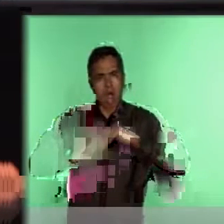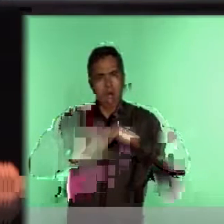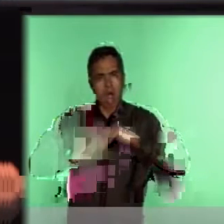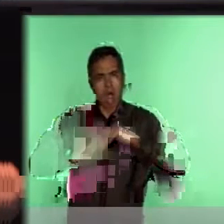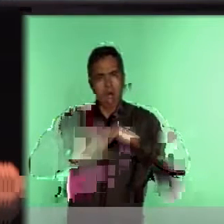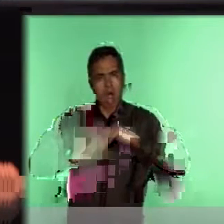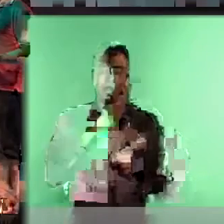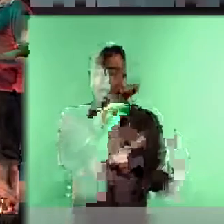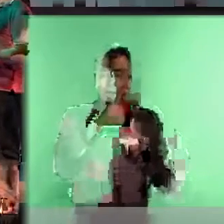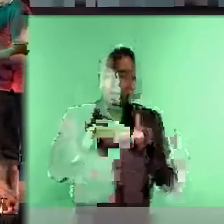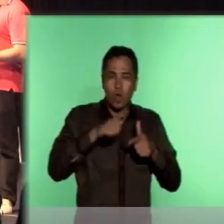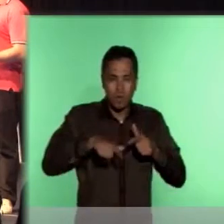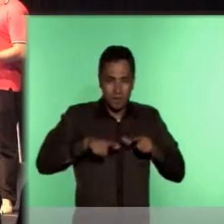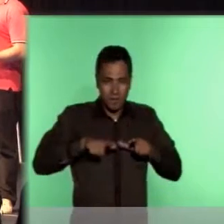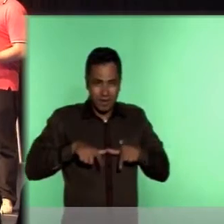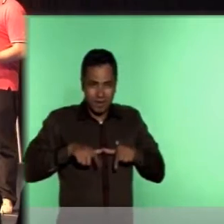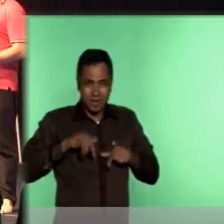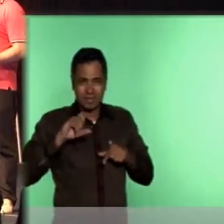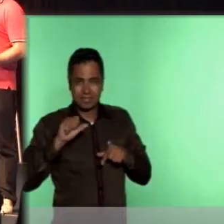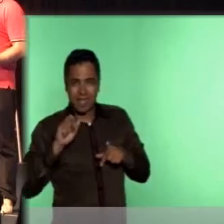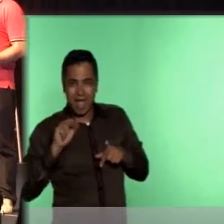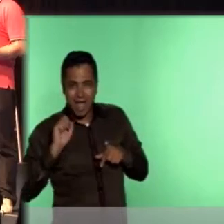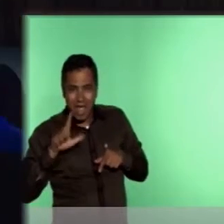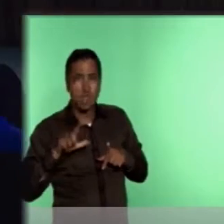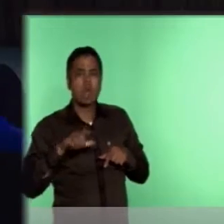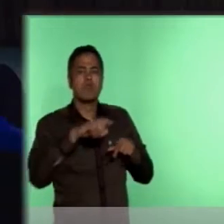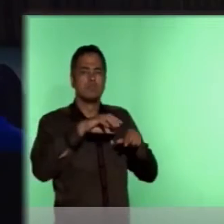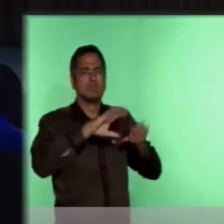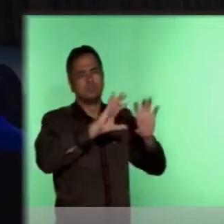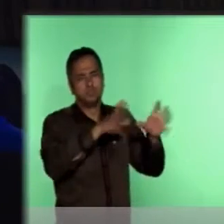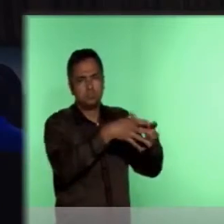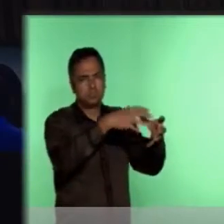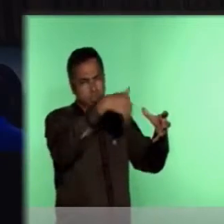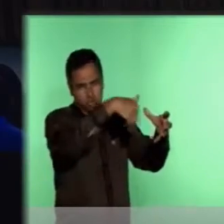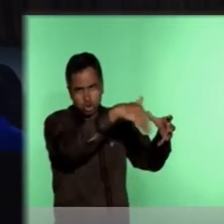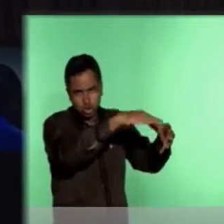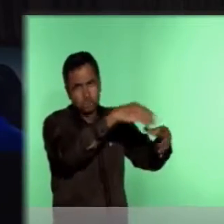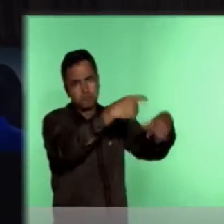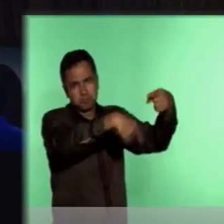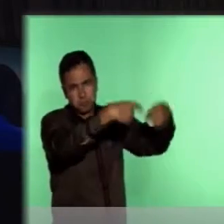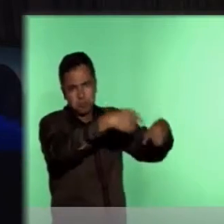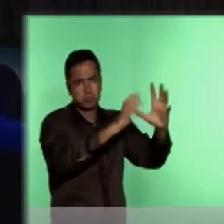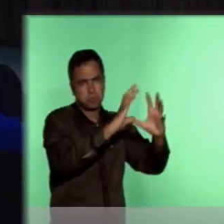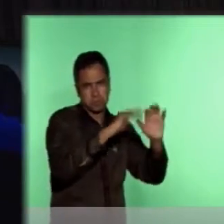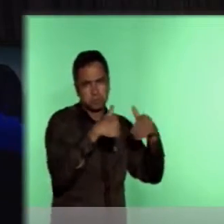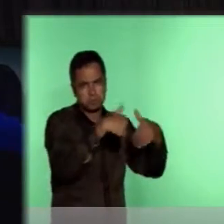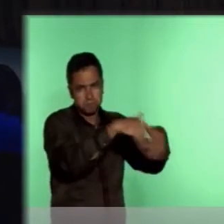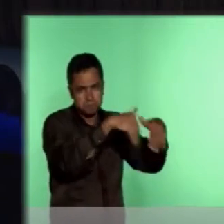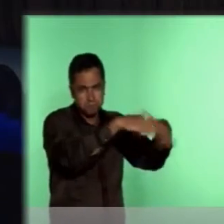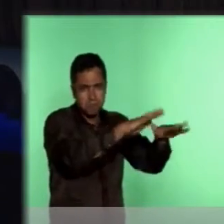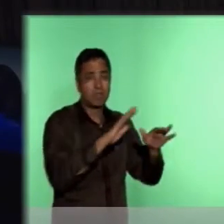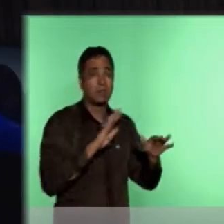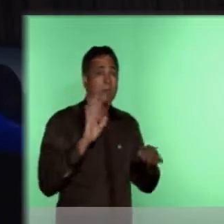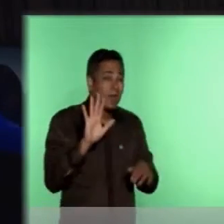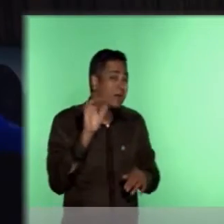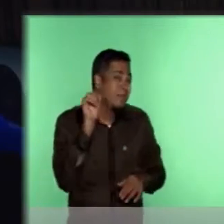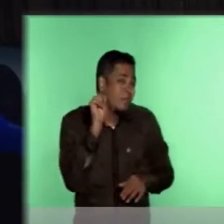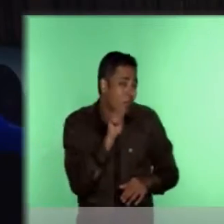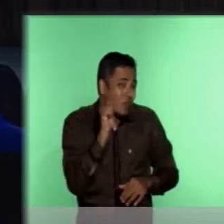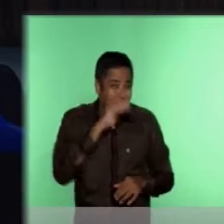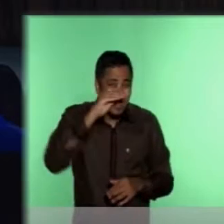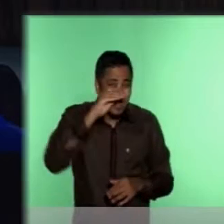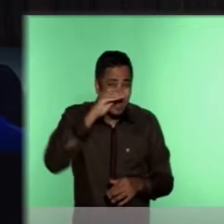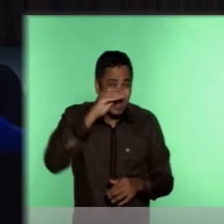É comunidade internacional, mas não dá para concordar, né, com a exclusão das mulheres do processo de